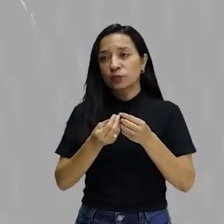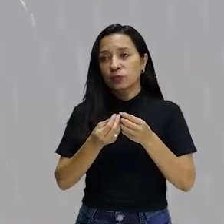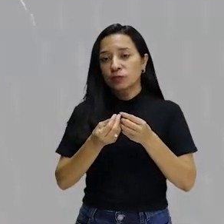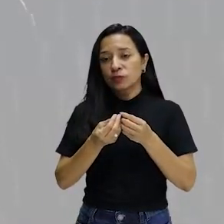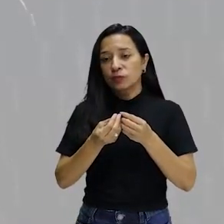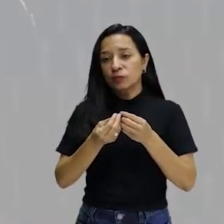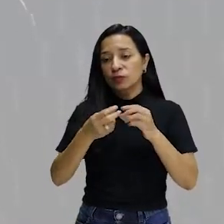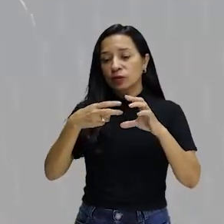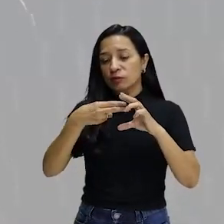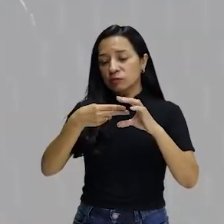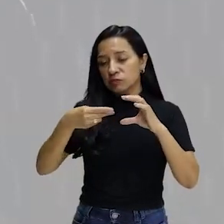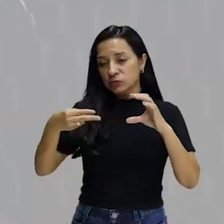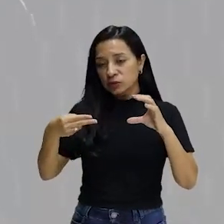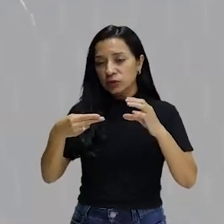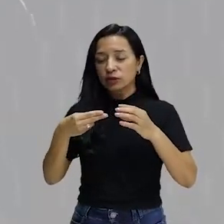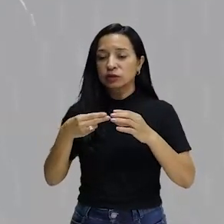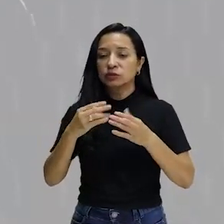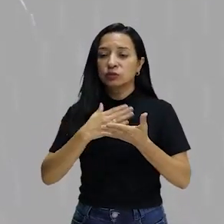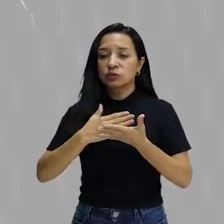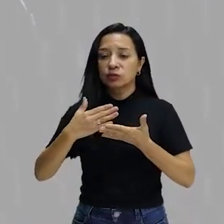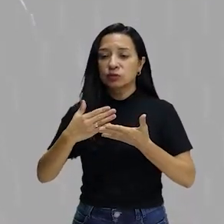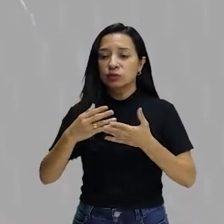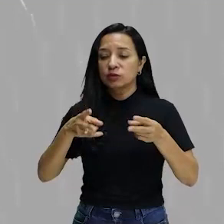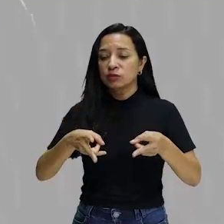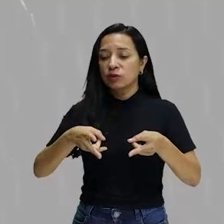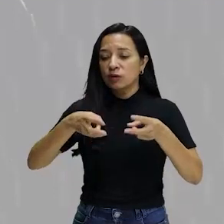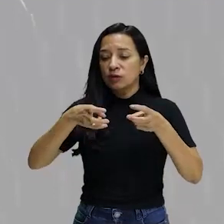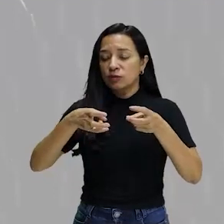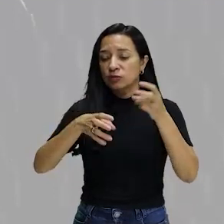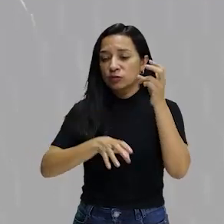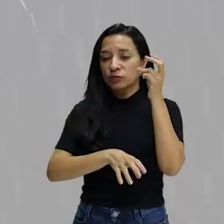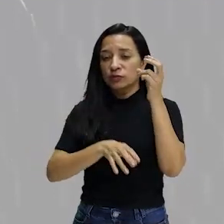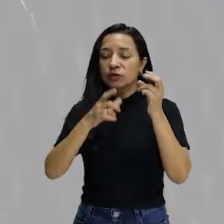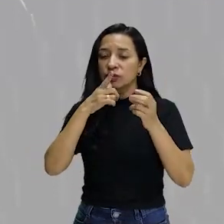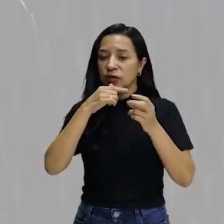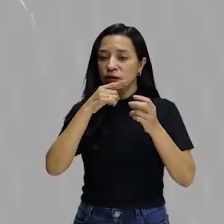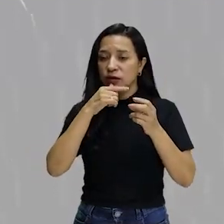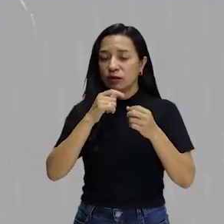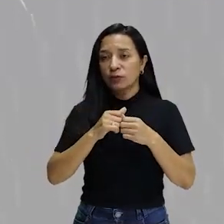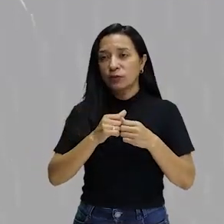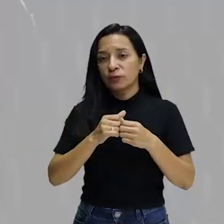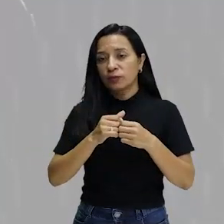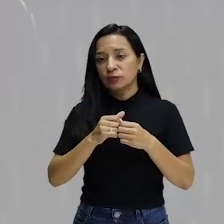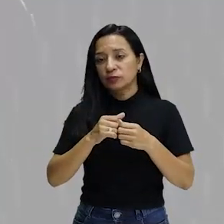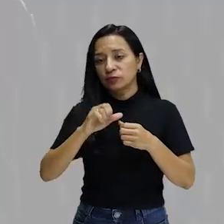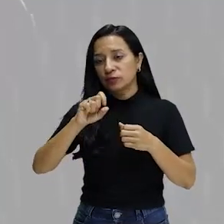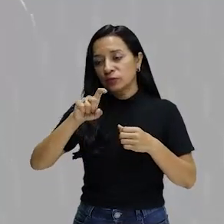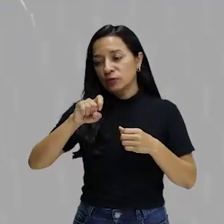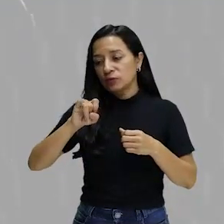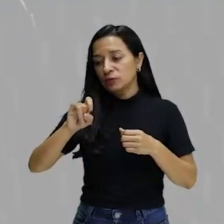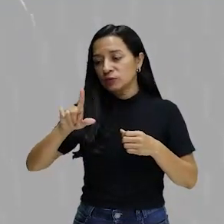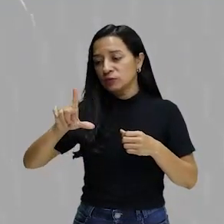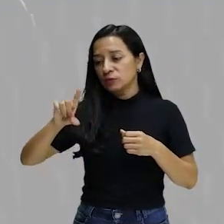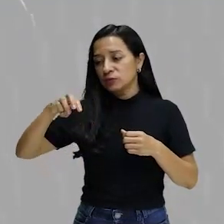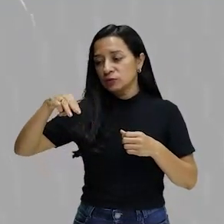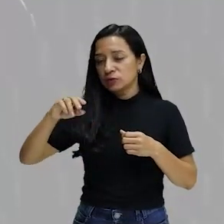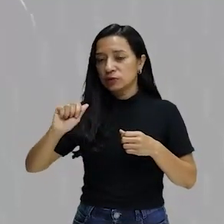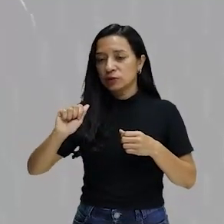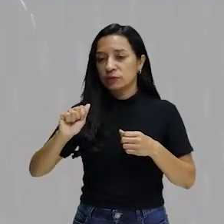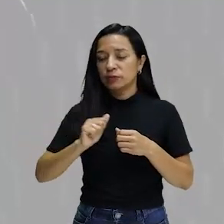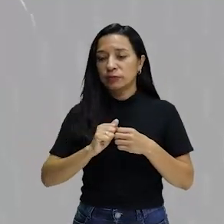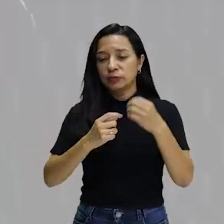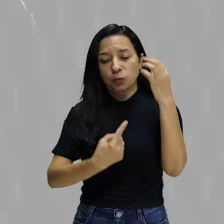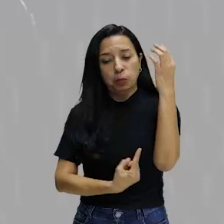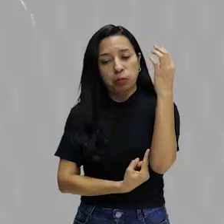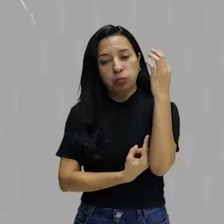essas células começarão a absorver a água proveniente do xilema, a água do vaso